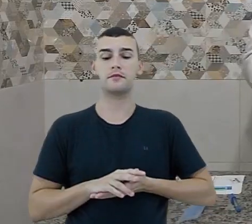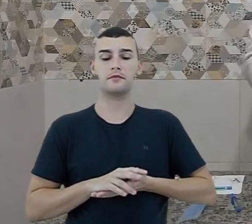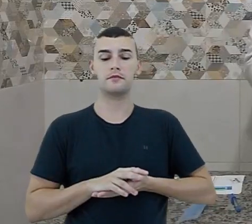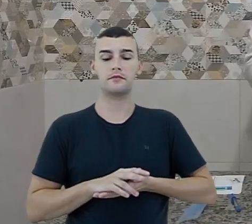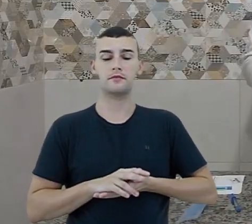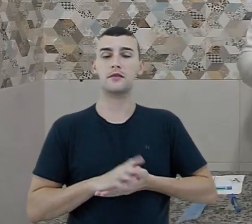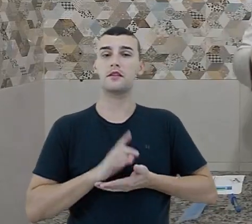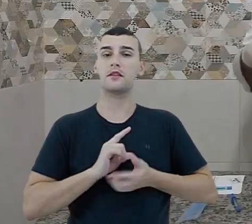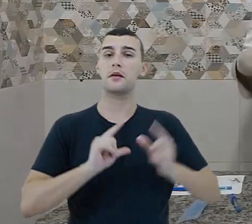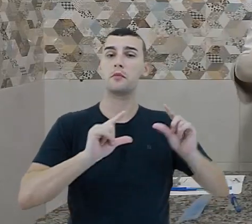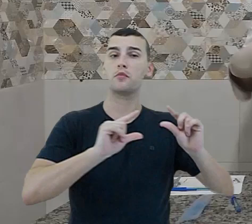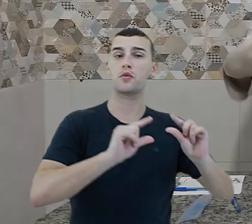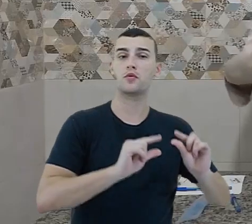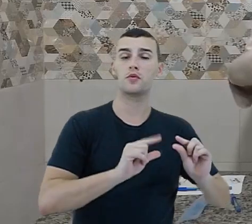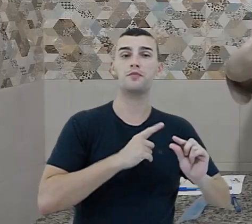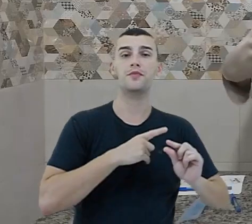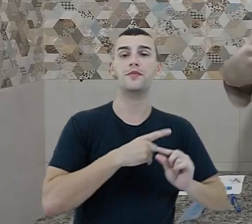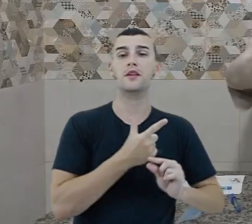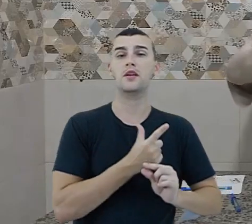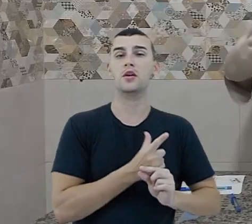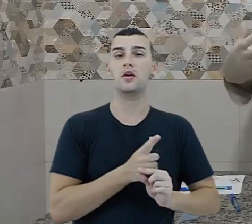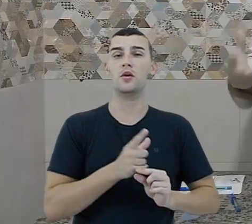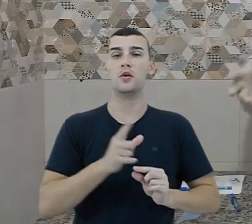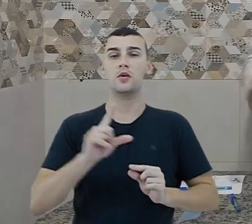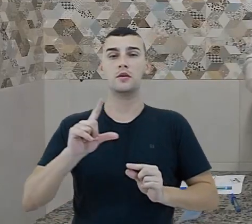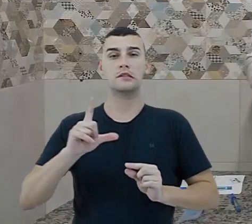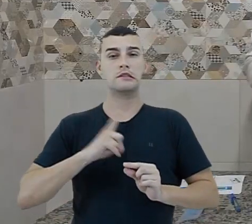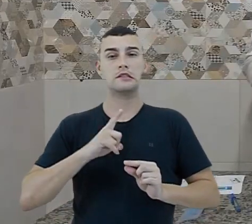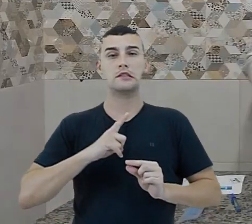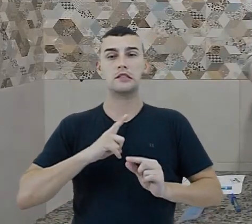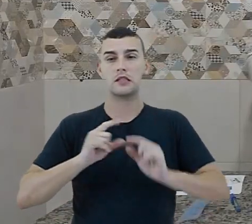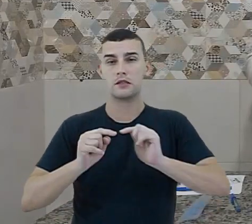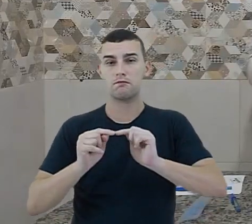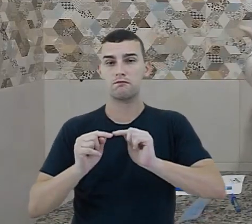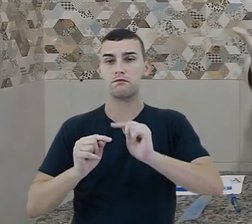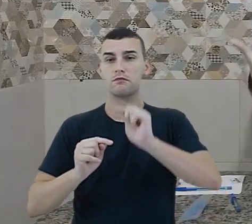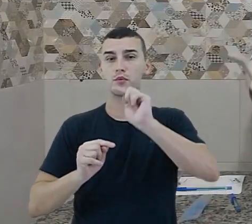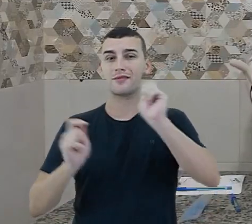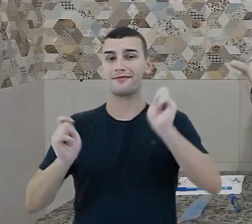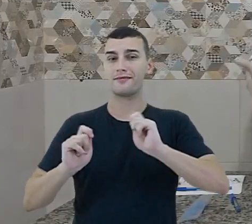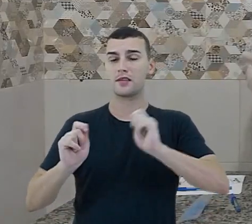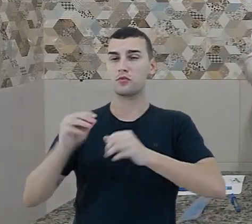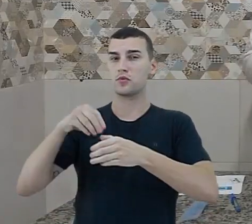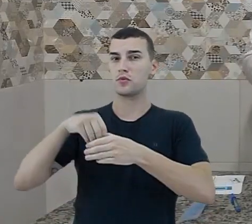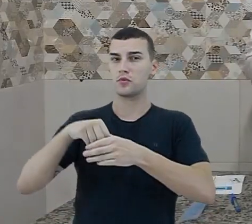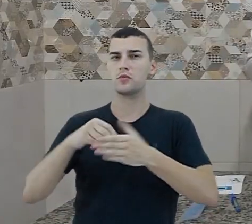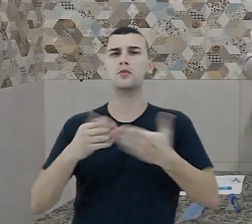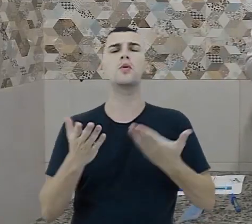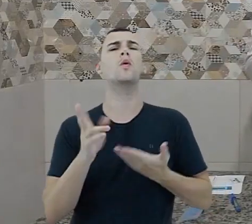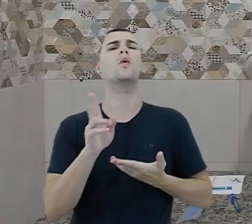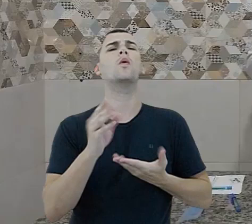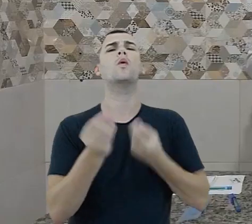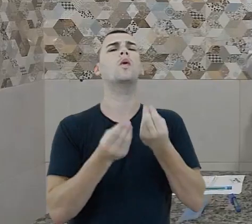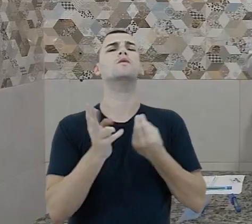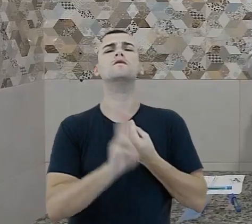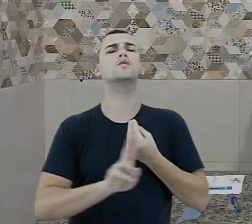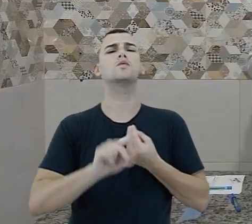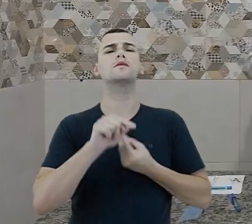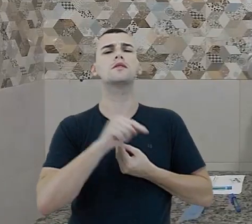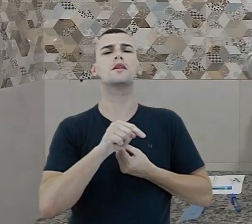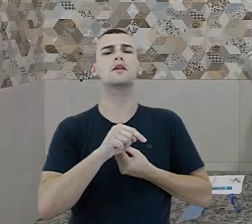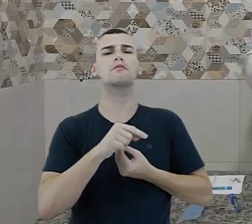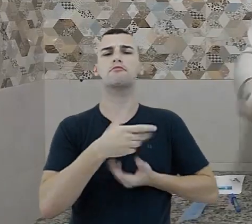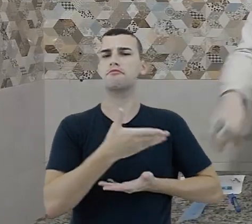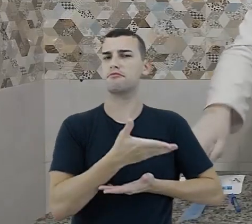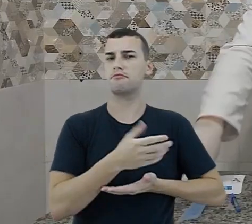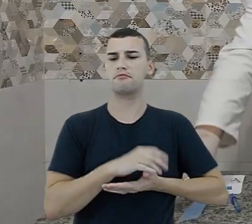já definida e outras pipetas elas vão possuir uma faixa de capacidade. E aí, como é que se